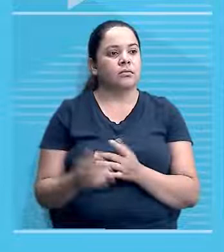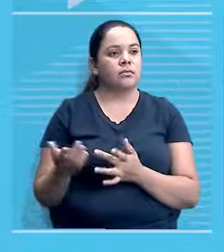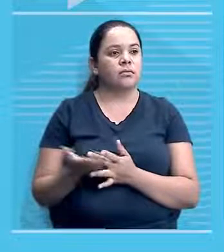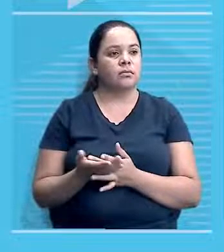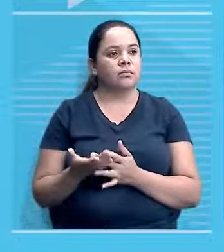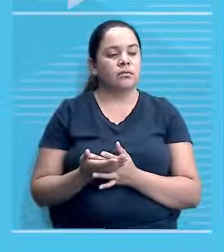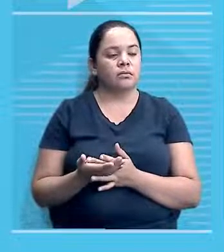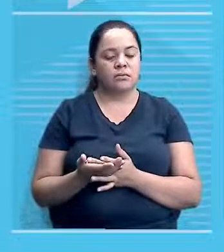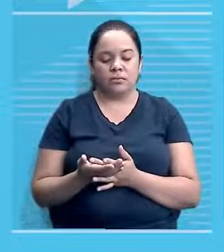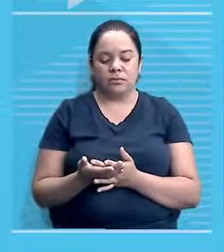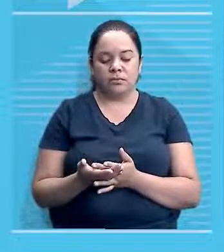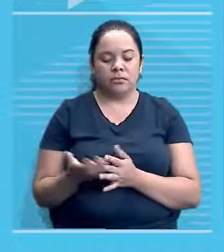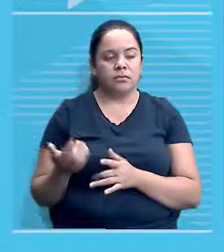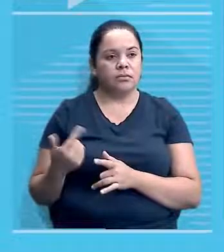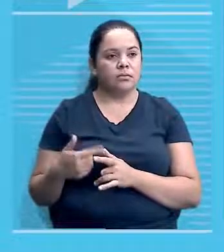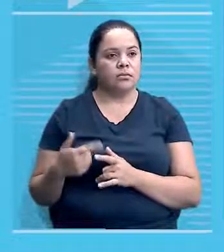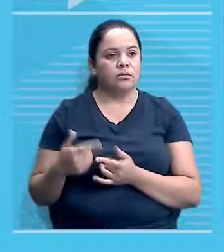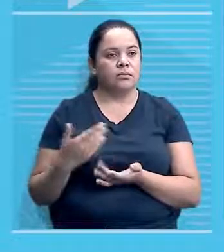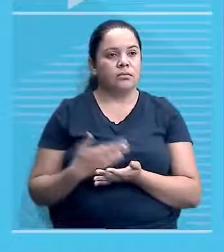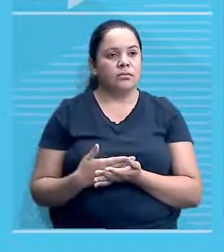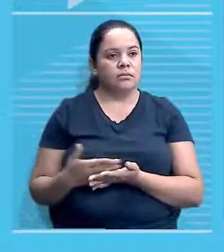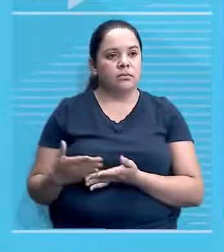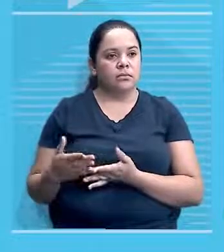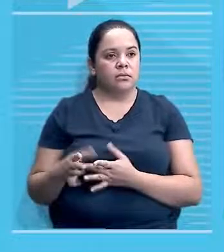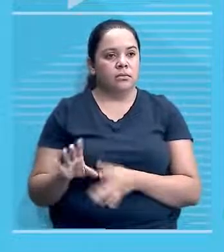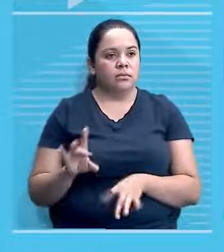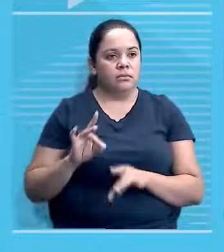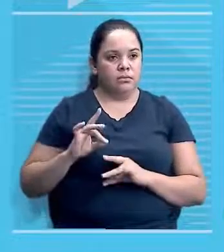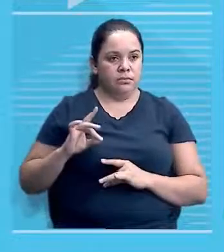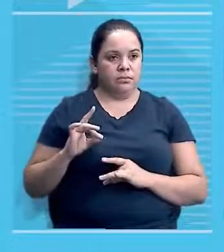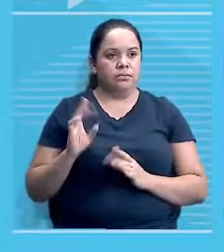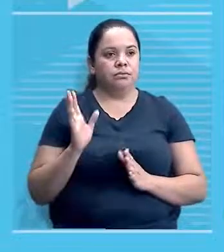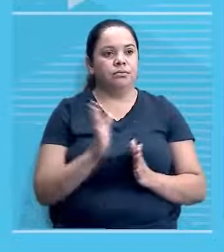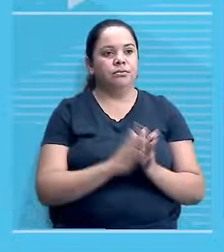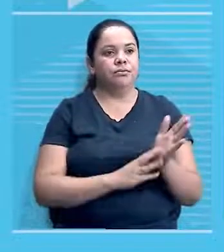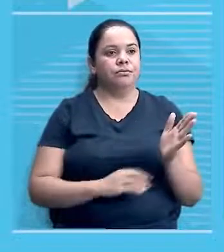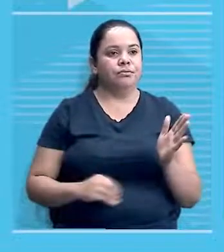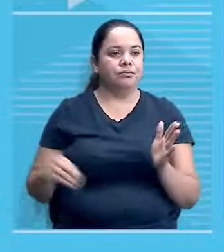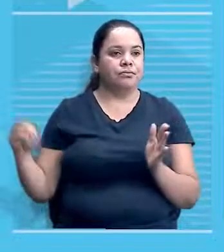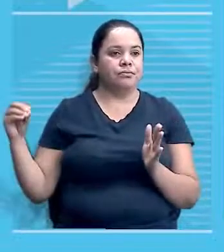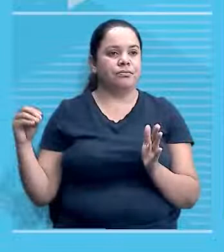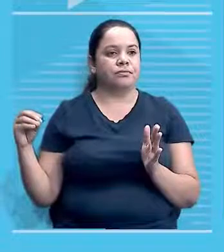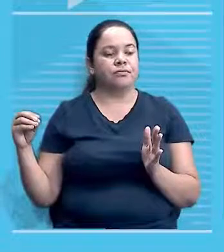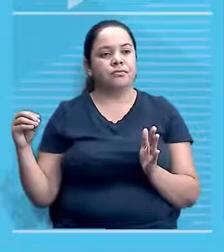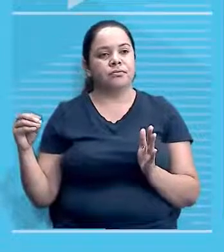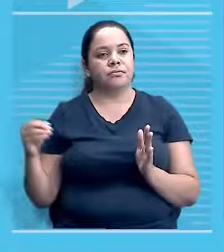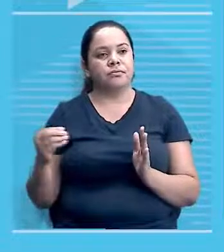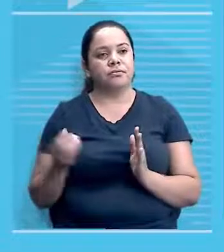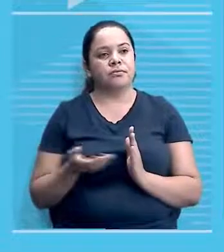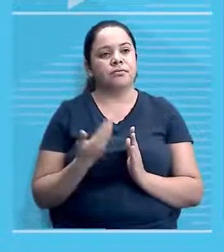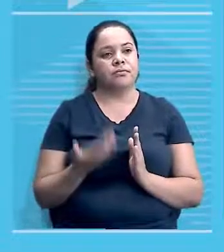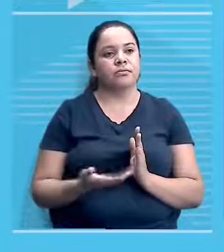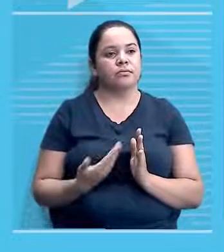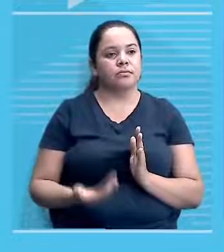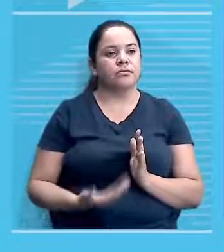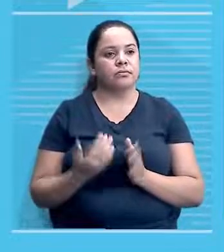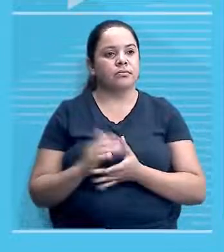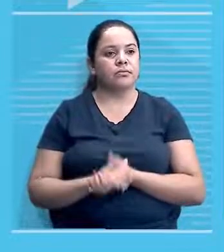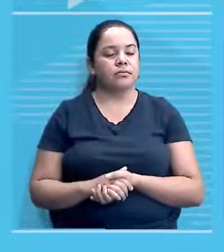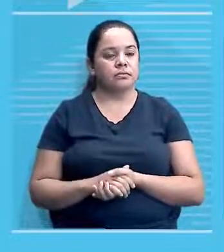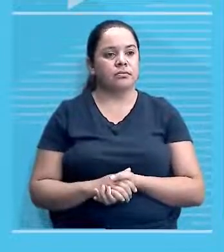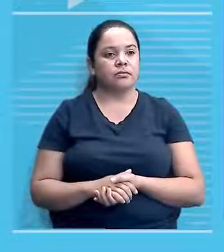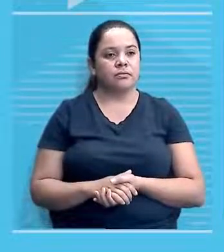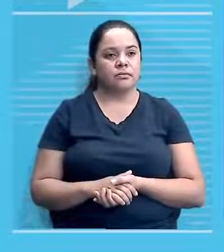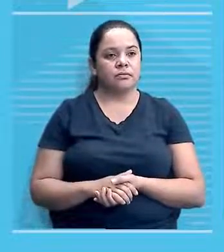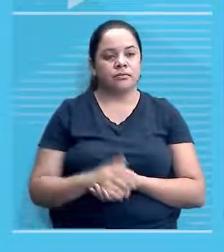Aquela aquele mundo maravilhoso da cultura grega e da cultura romana a Romana repete a